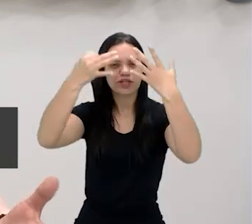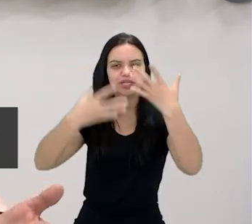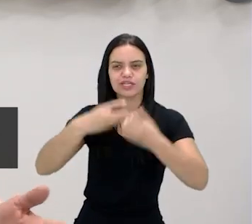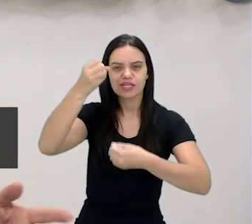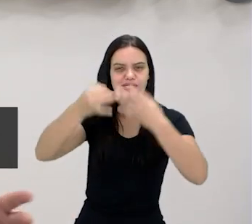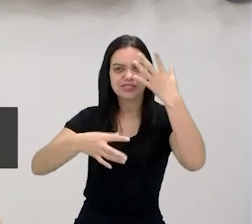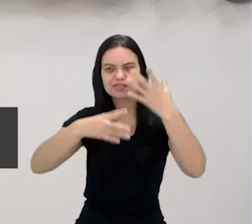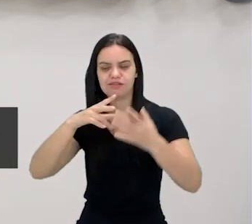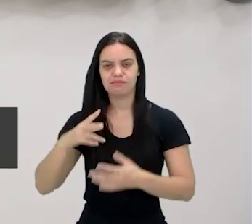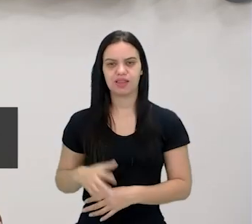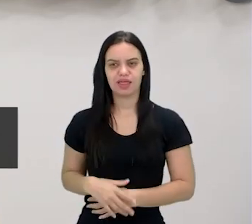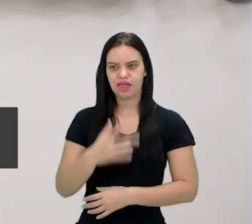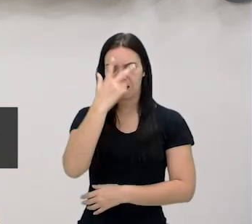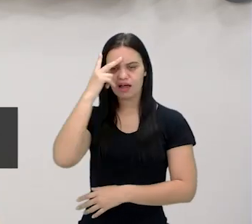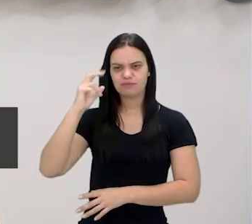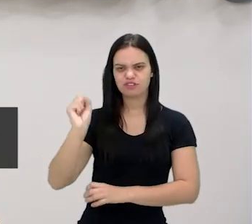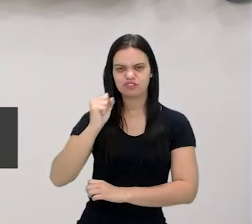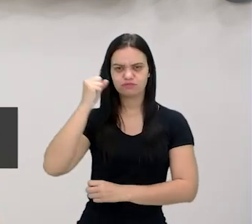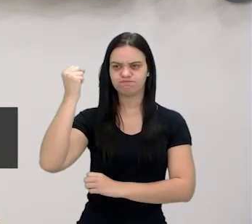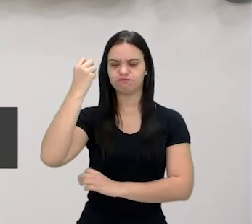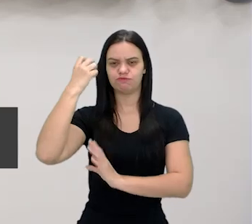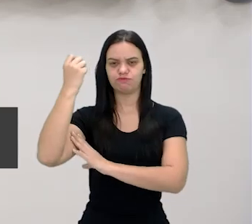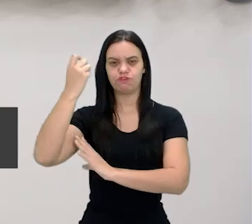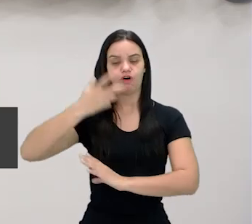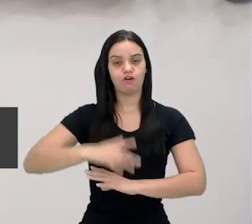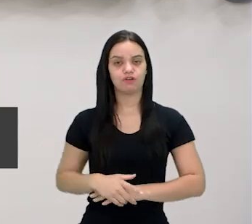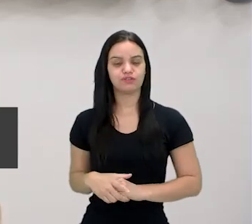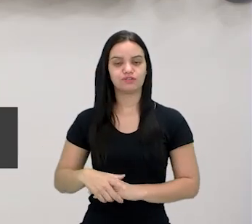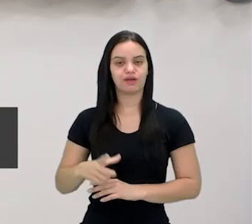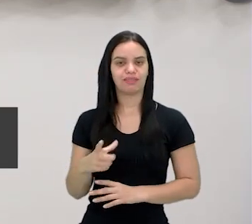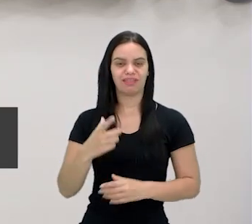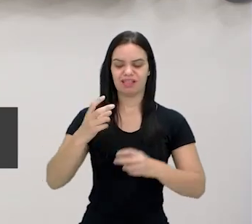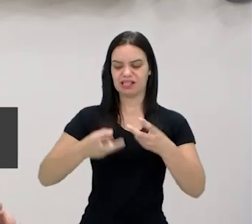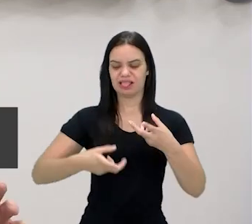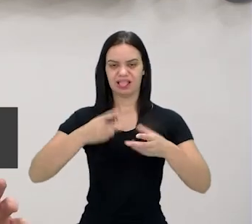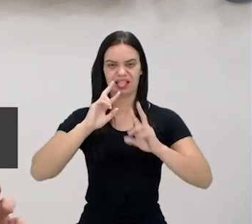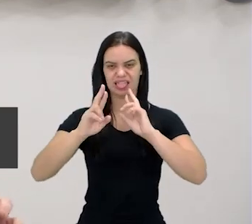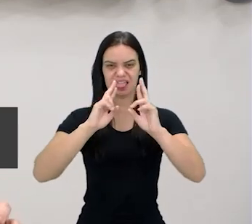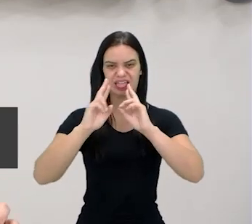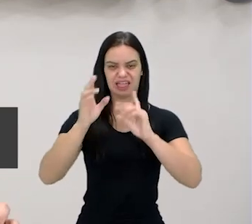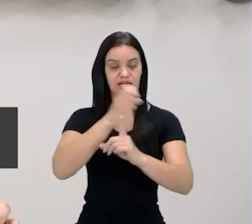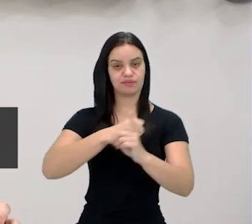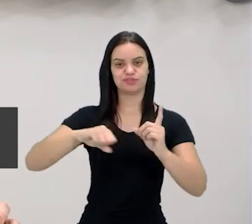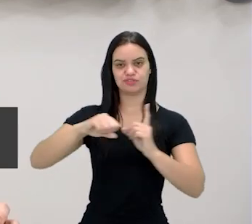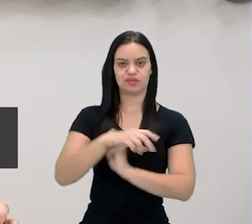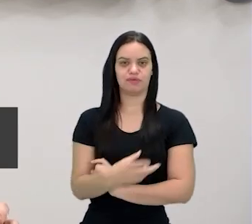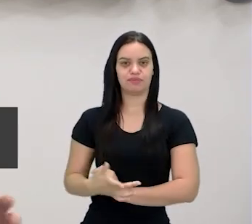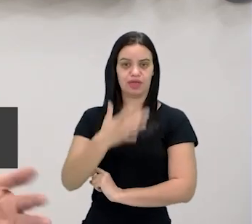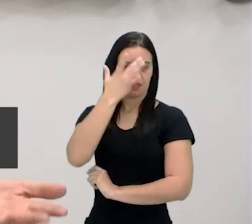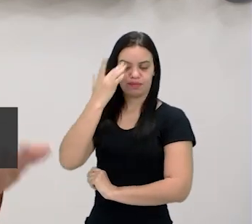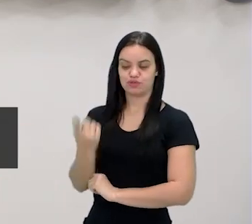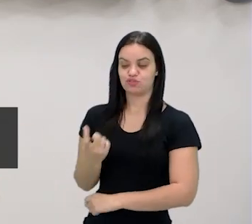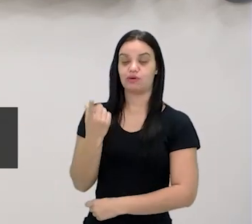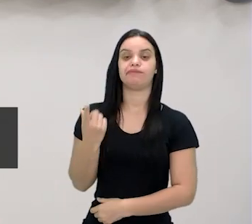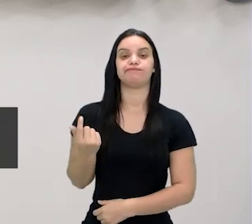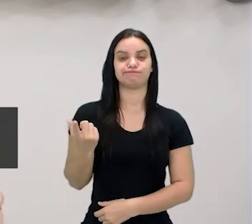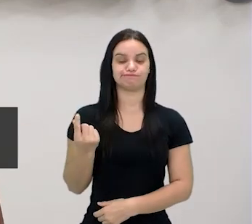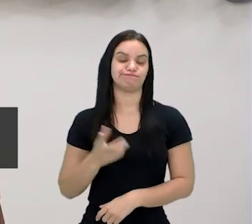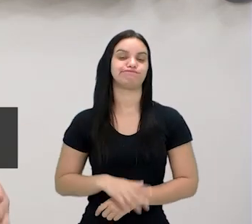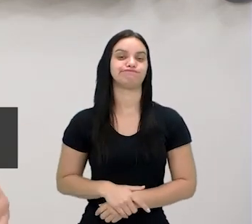selvagem brasileiro com o seu romance indígena, até a crítica social burguesa, naquele período